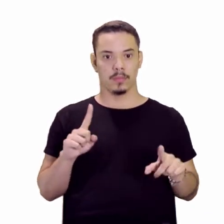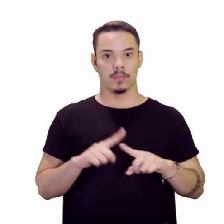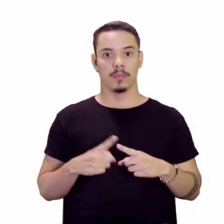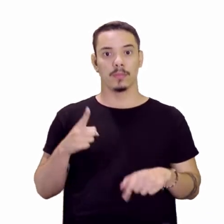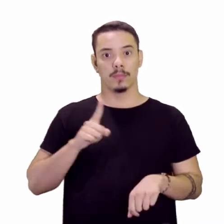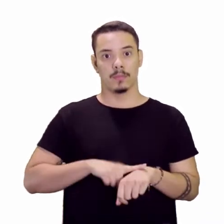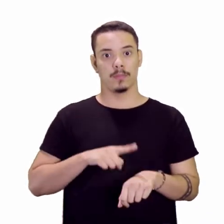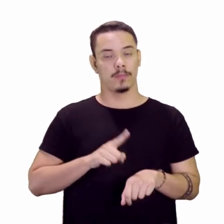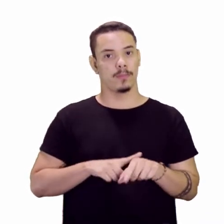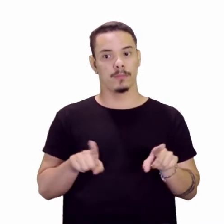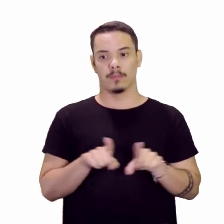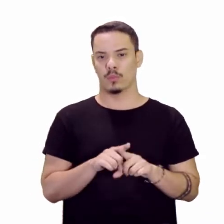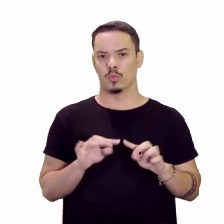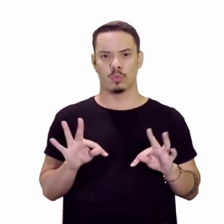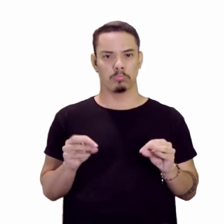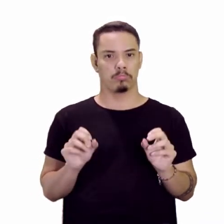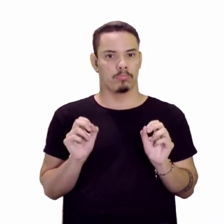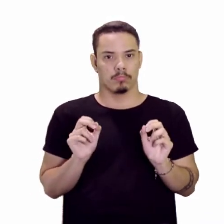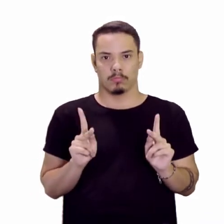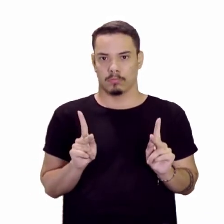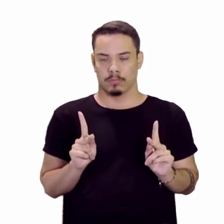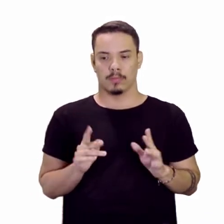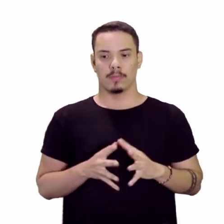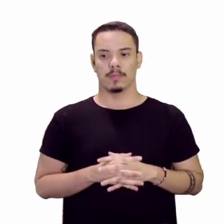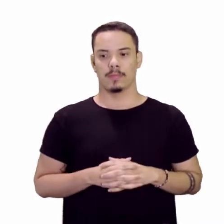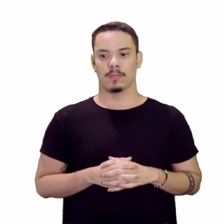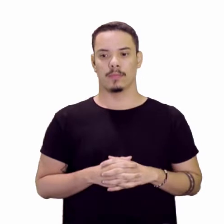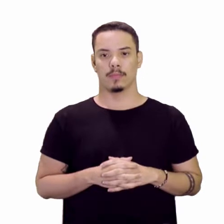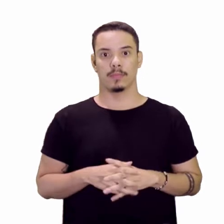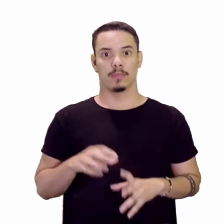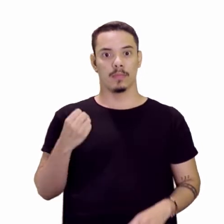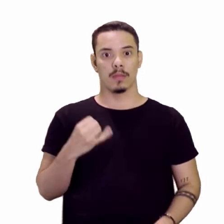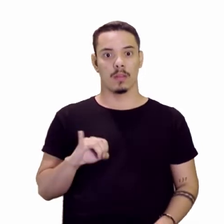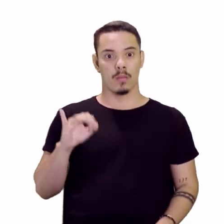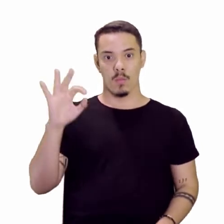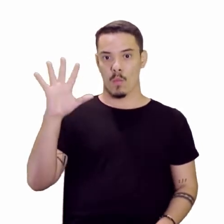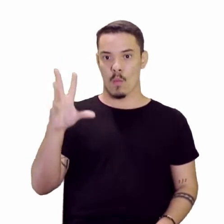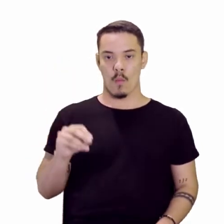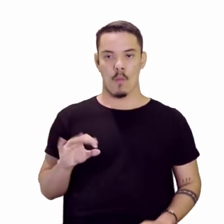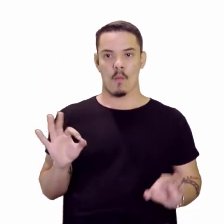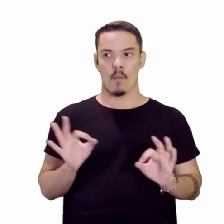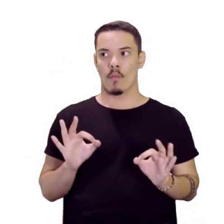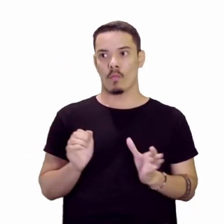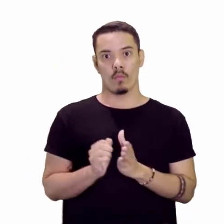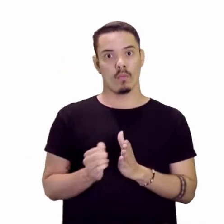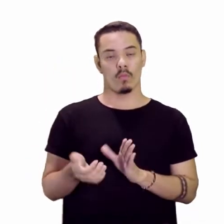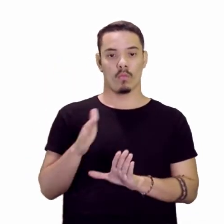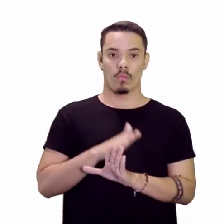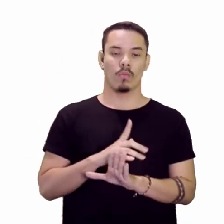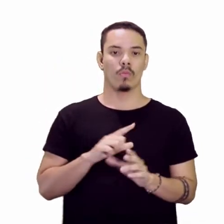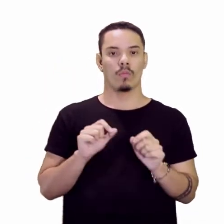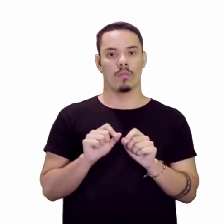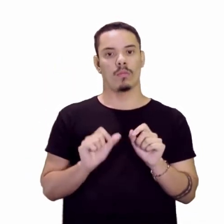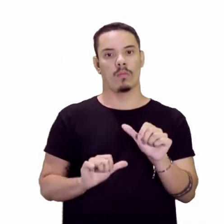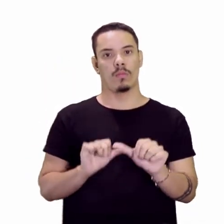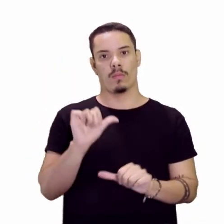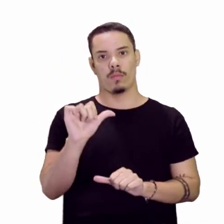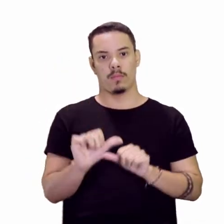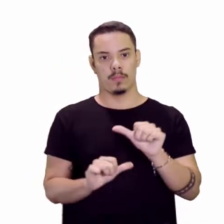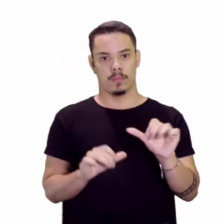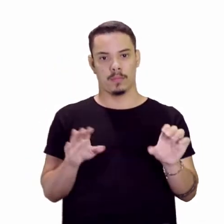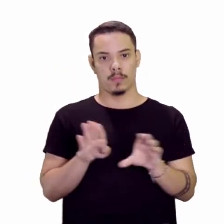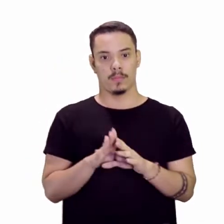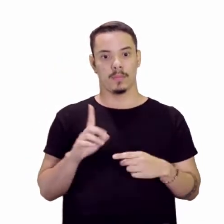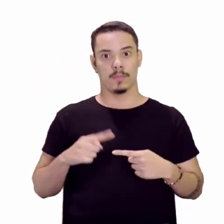o tempo também. Também, então, tá tudo ok. Ok, se algum desses estivesse fora, você faria a transformação